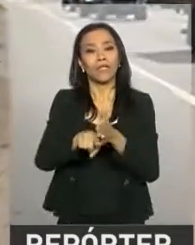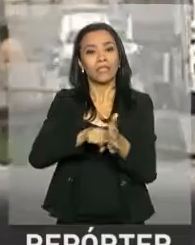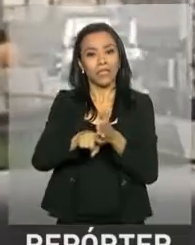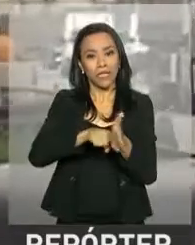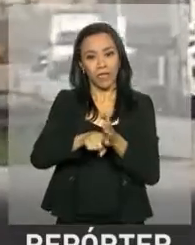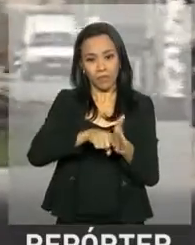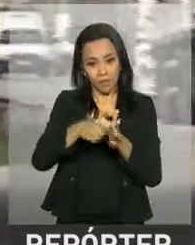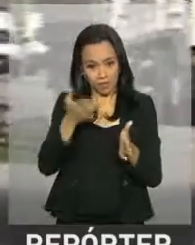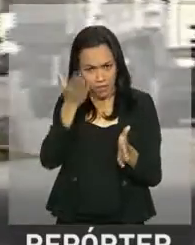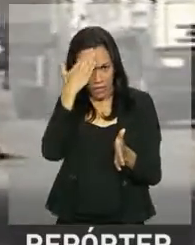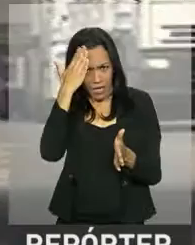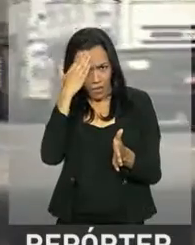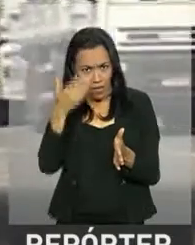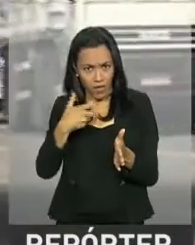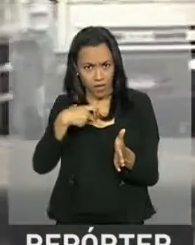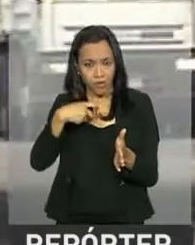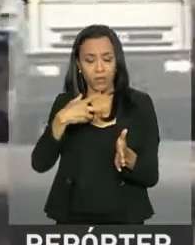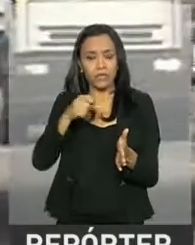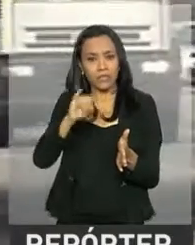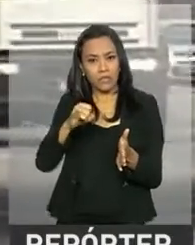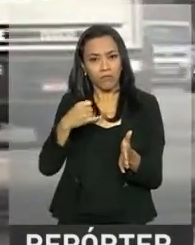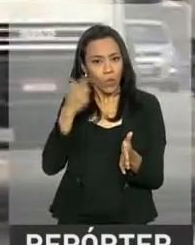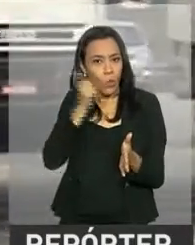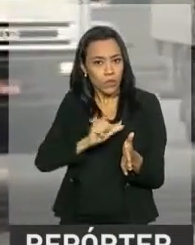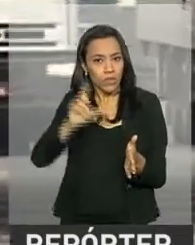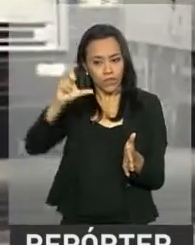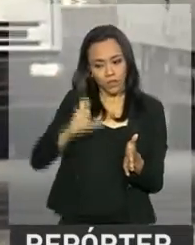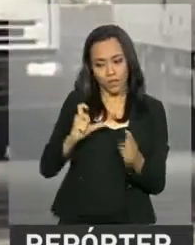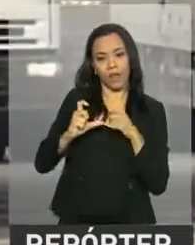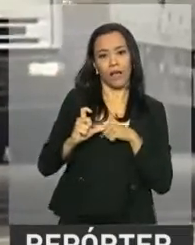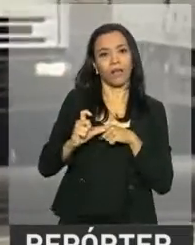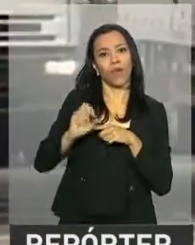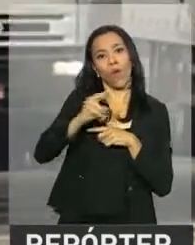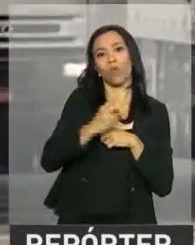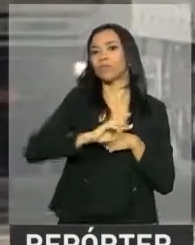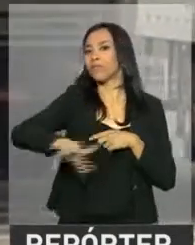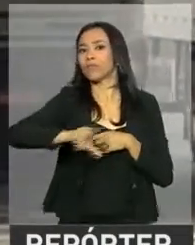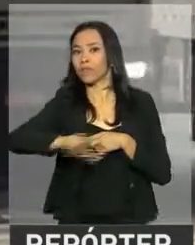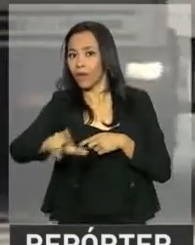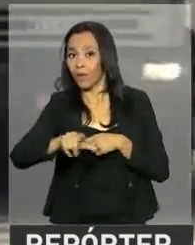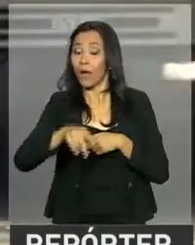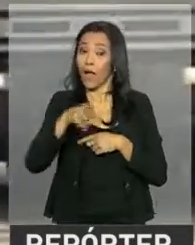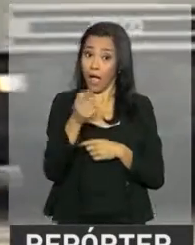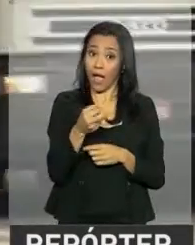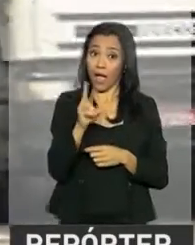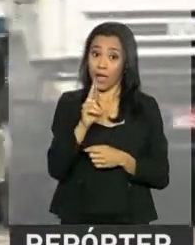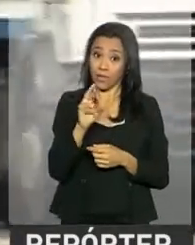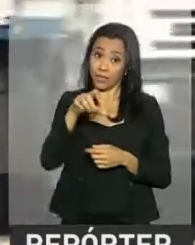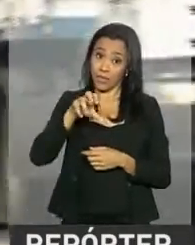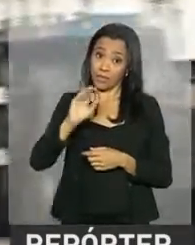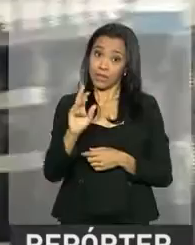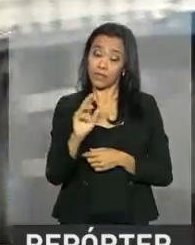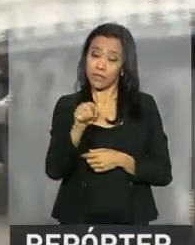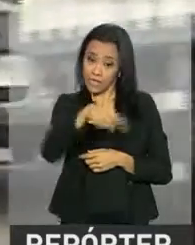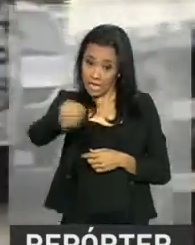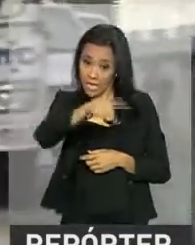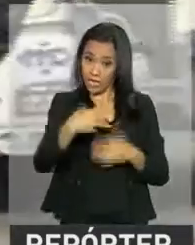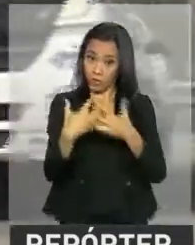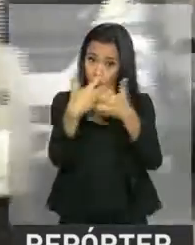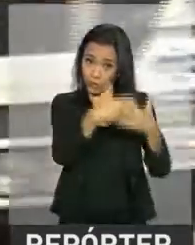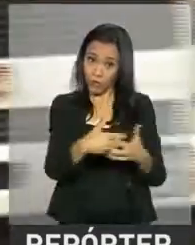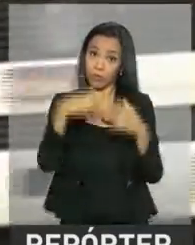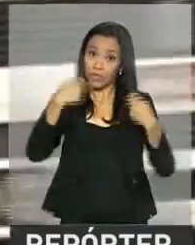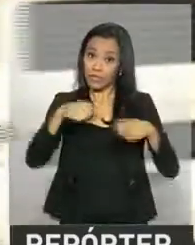ser exigido para emitir e renovar a carteira de motoristas profissionais a renovação da cnh deles deve ser